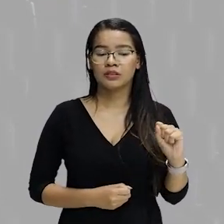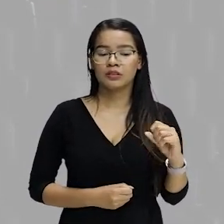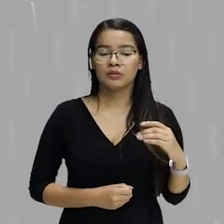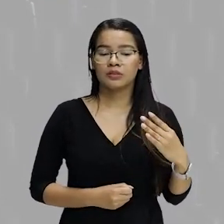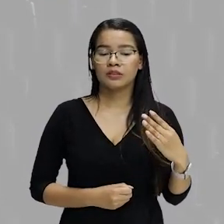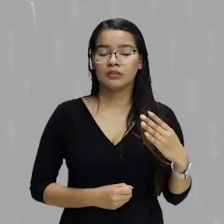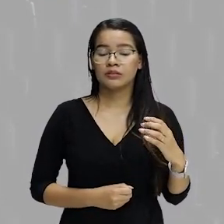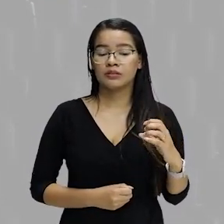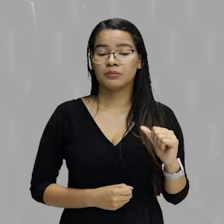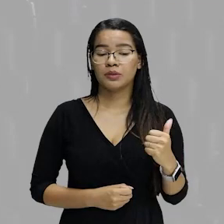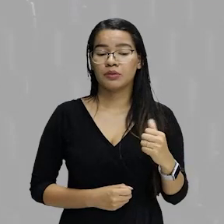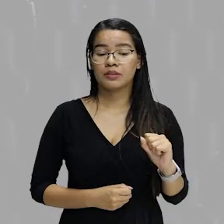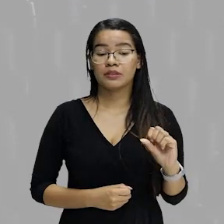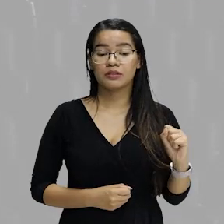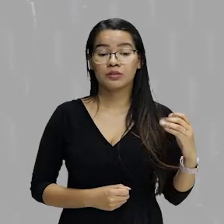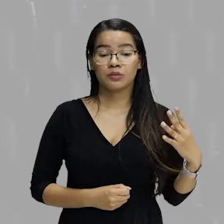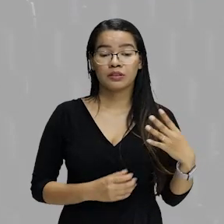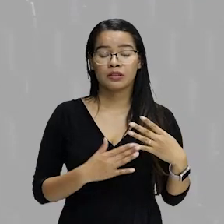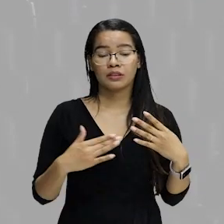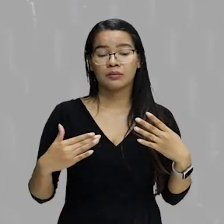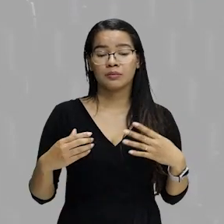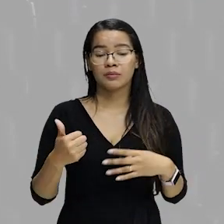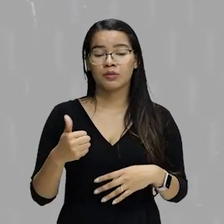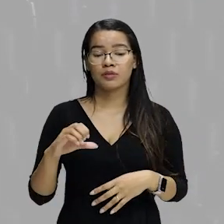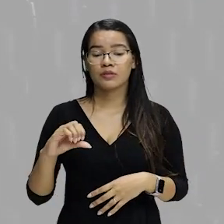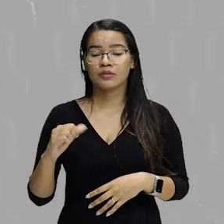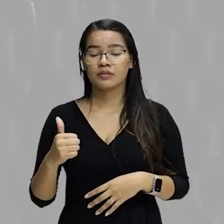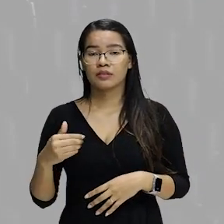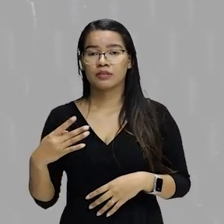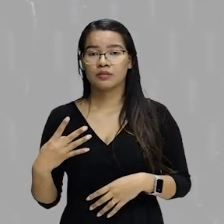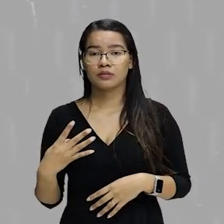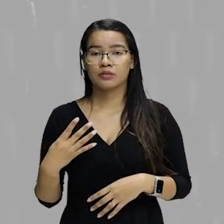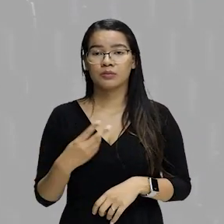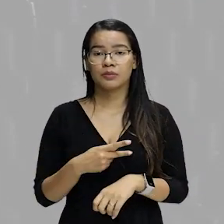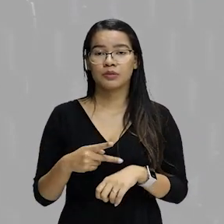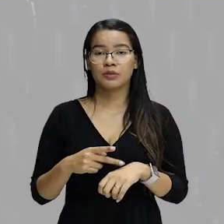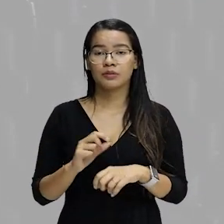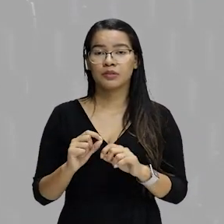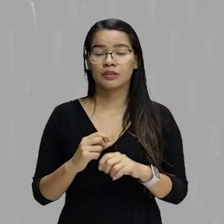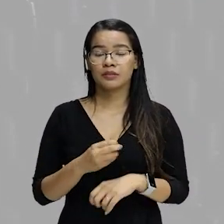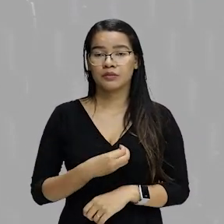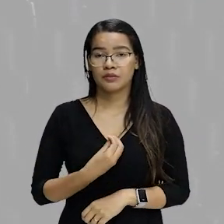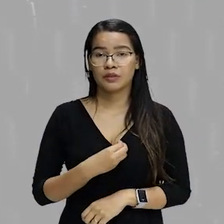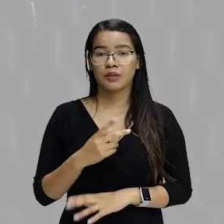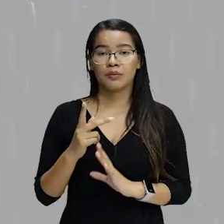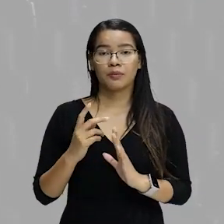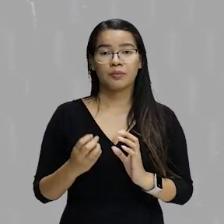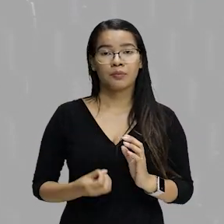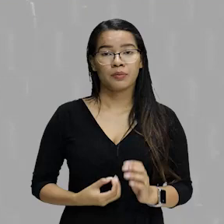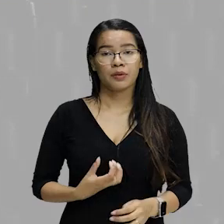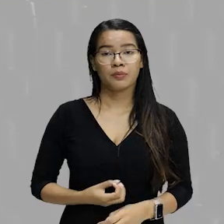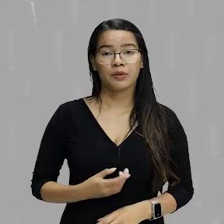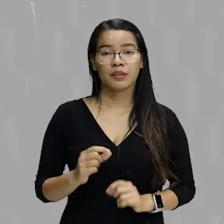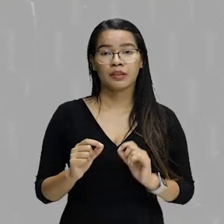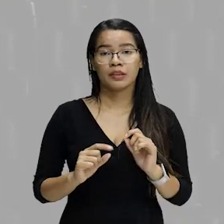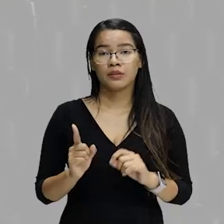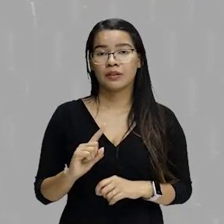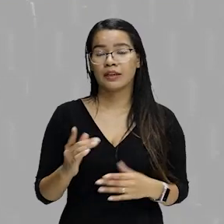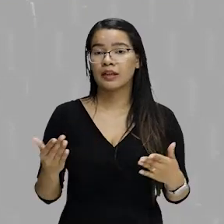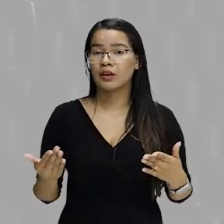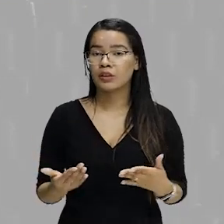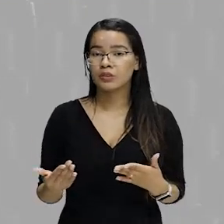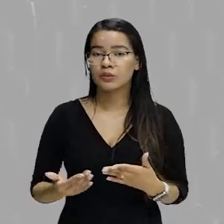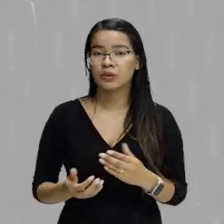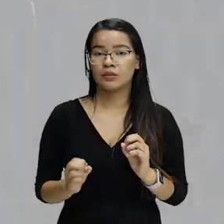1841 a 1914, o período que ele viveu, tá? Essa poesia aqui, esse poema não é contemporâneo da